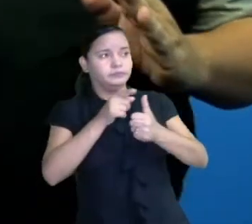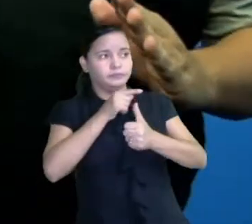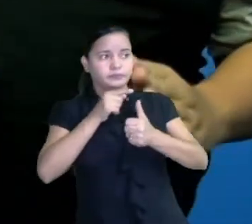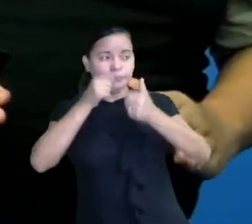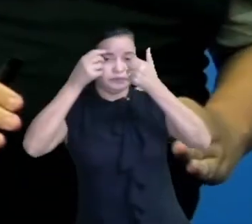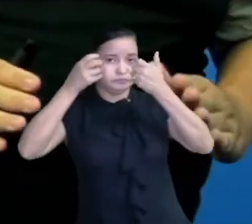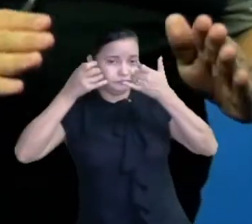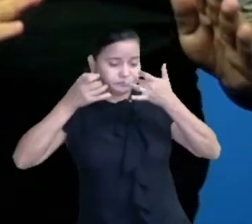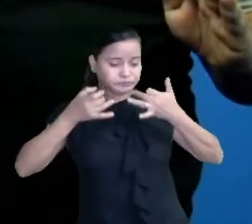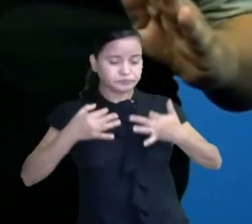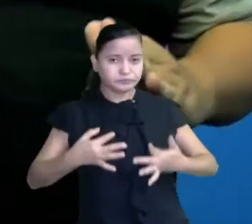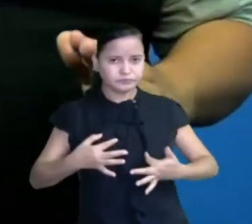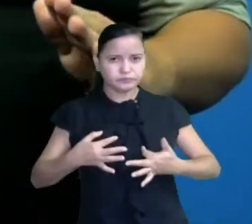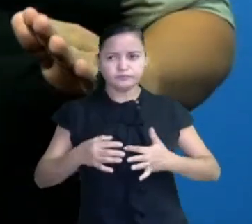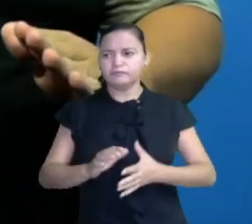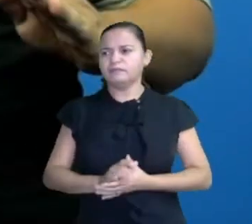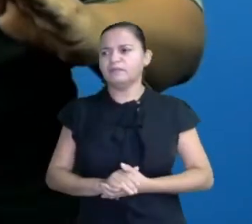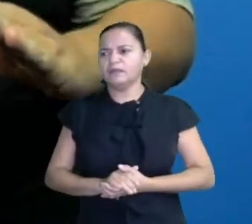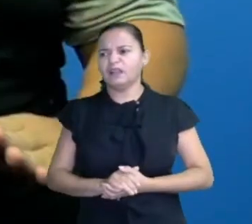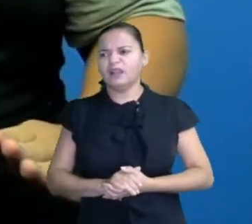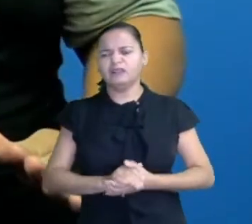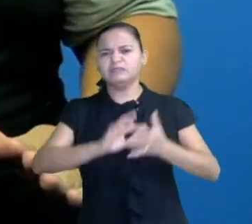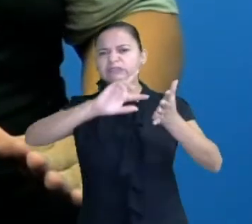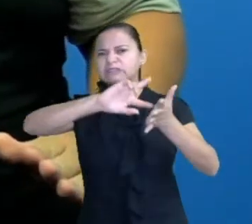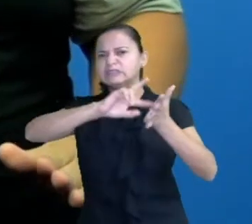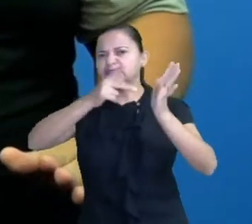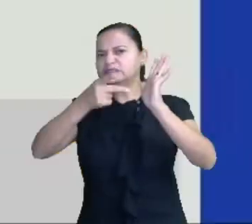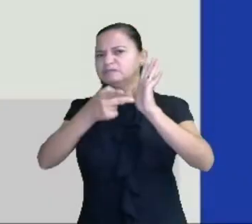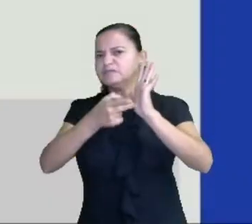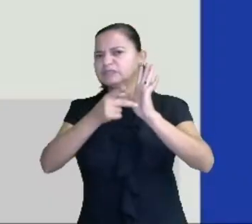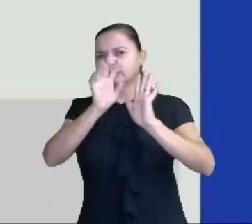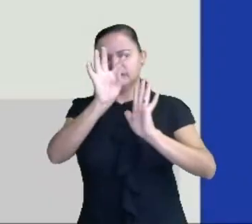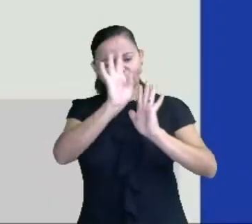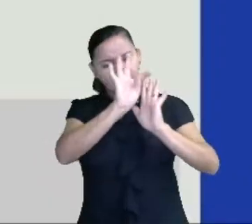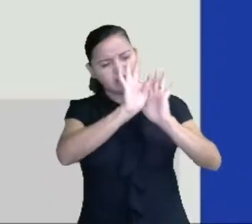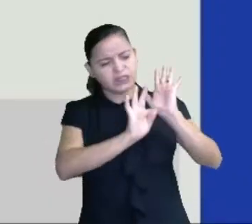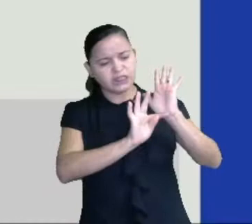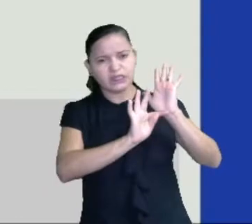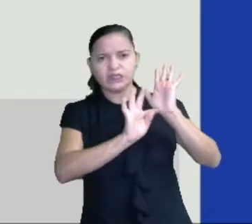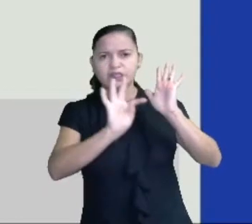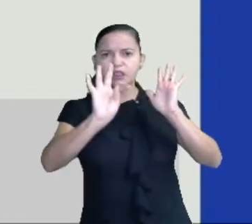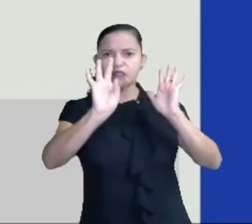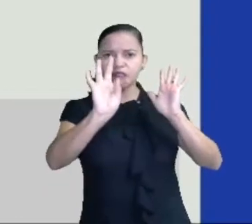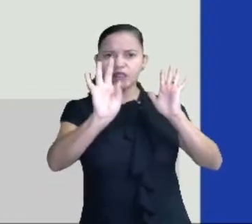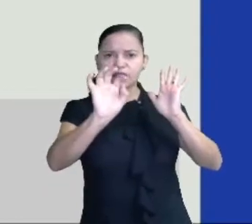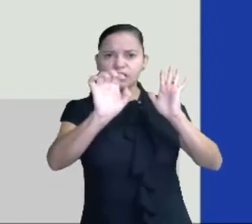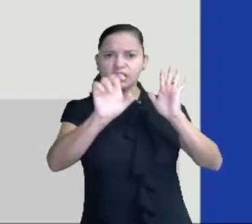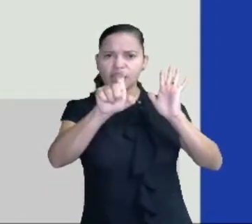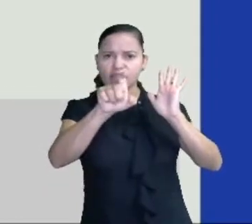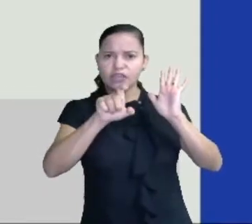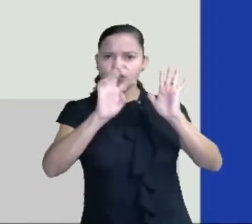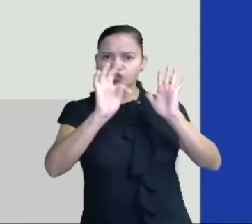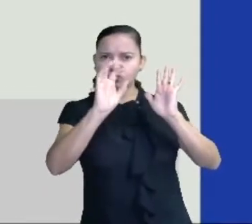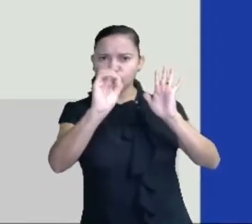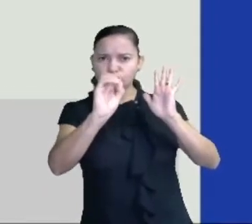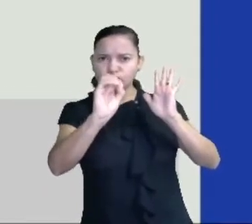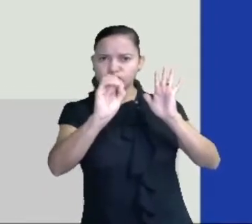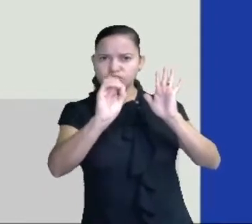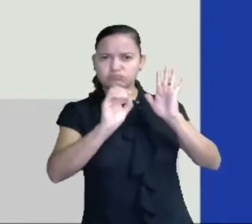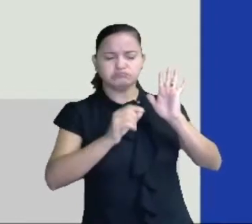Primeiramente, vamos trabalhar a definição de texto, né? Vamos começar pelo básico. O que é um